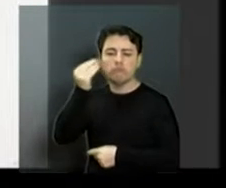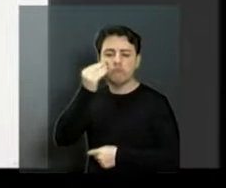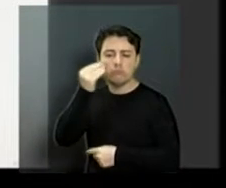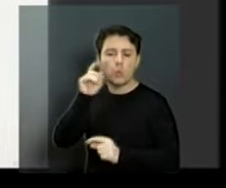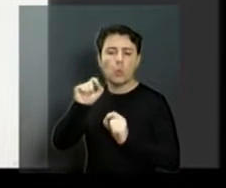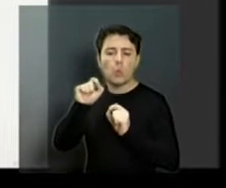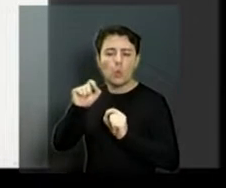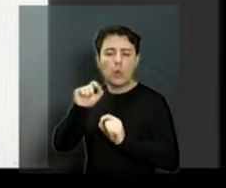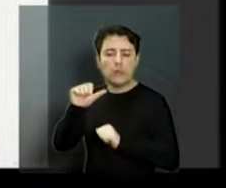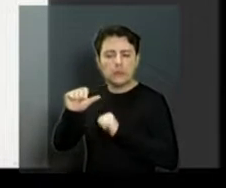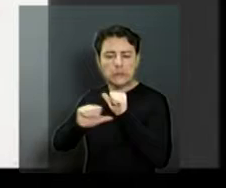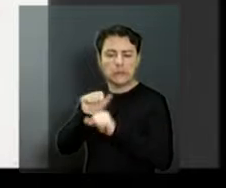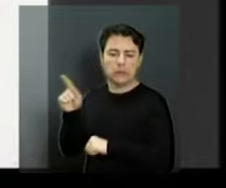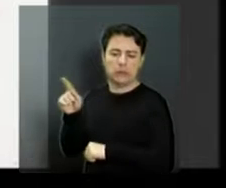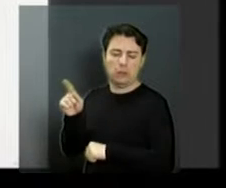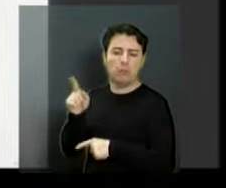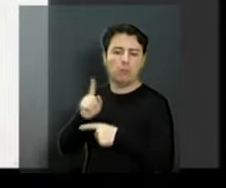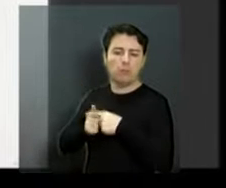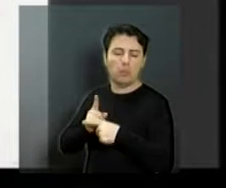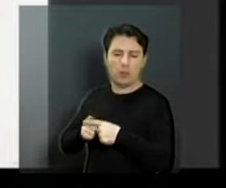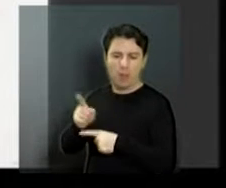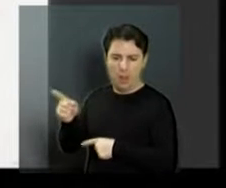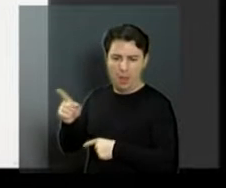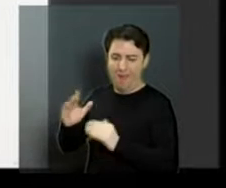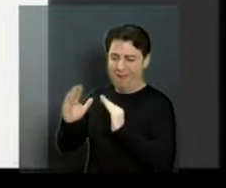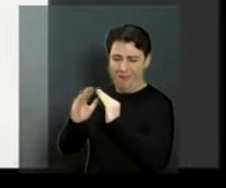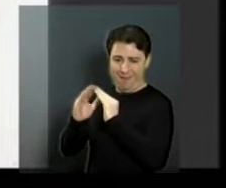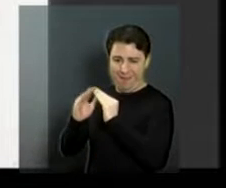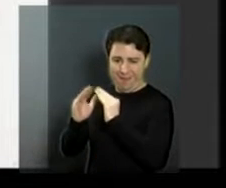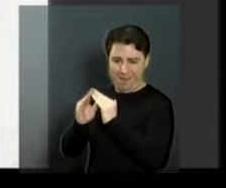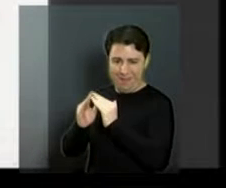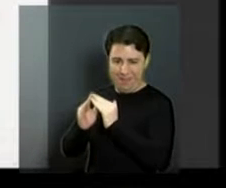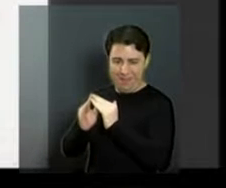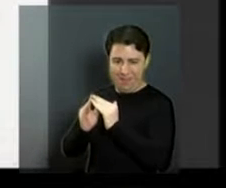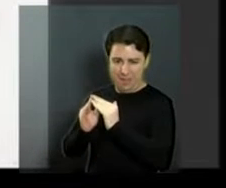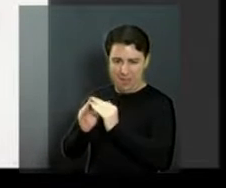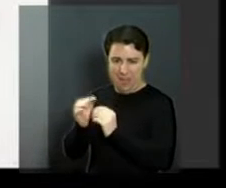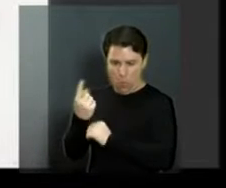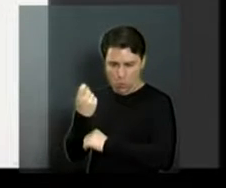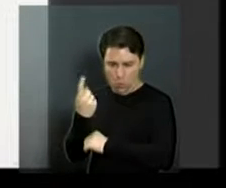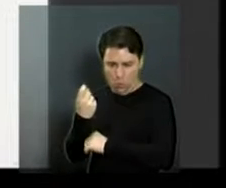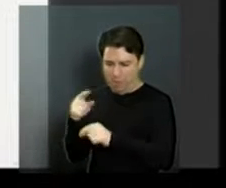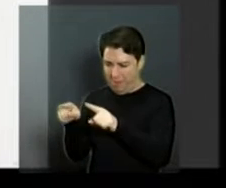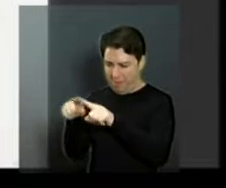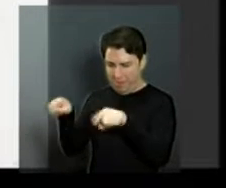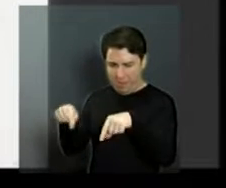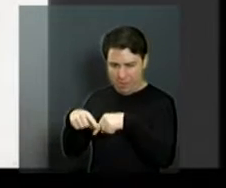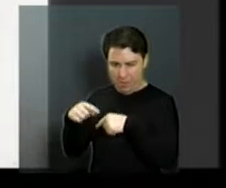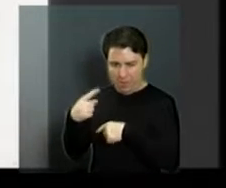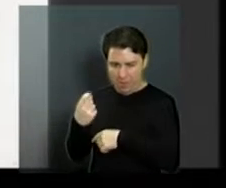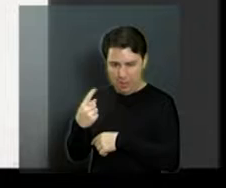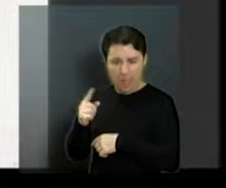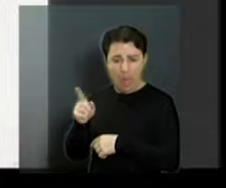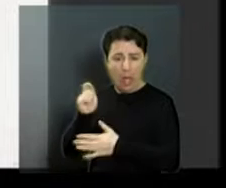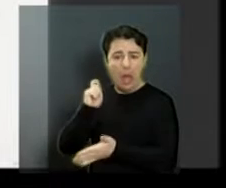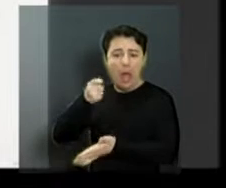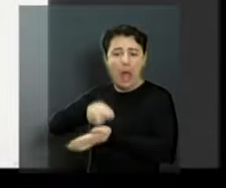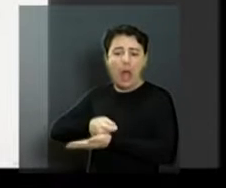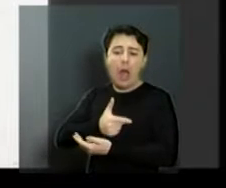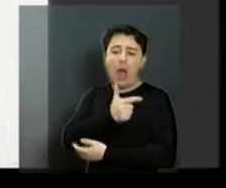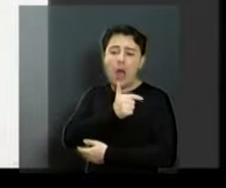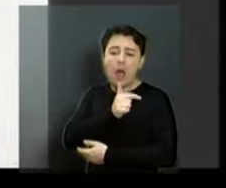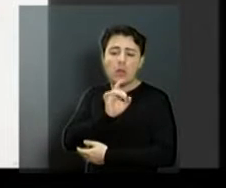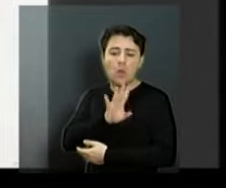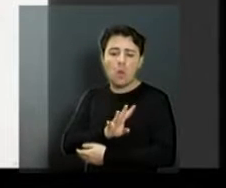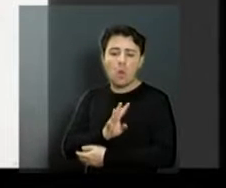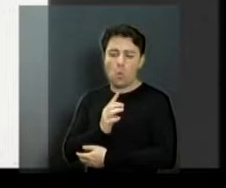essa situação, né? É preciso lembrar, então, que ela não está pagando por uma casa e nem por um terreno. Ela está pagando a conta de água dela, vendo